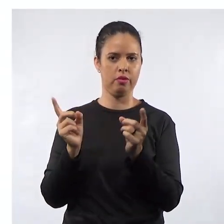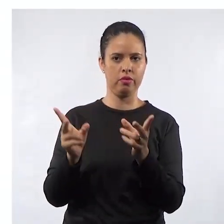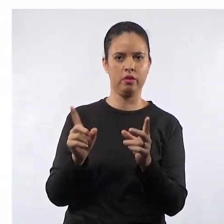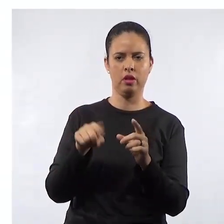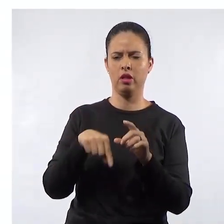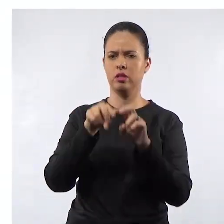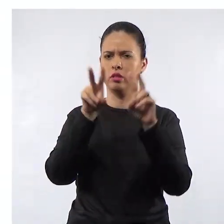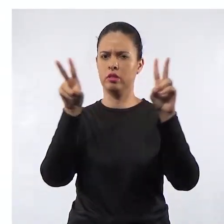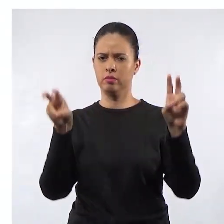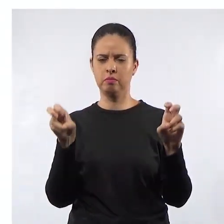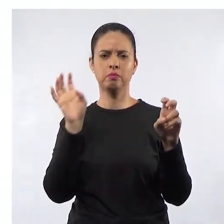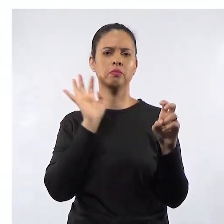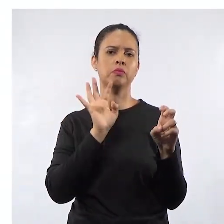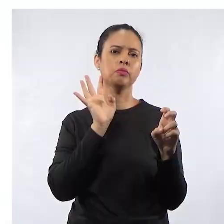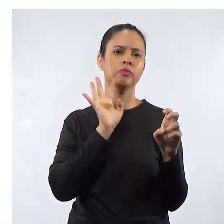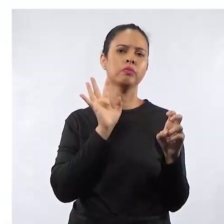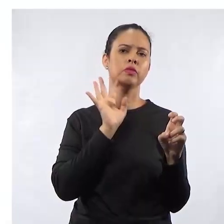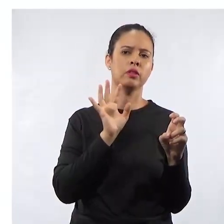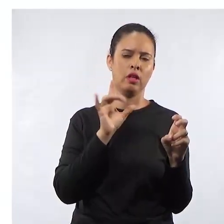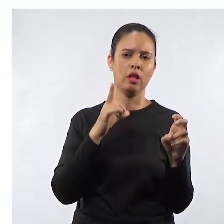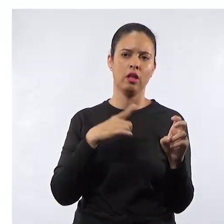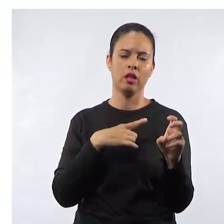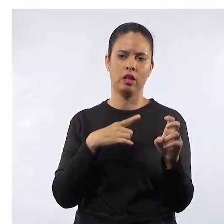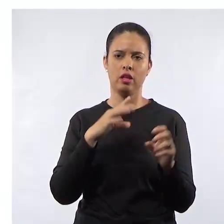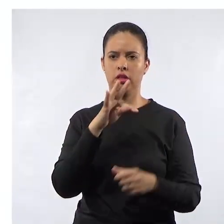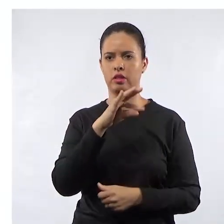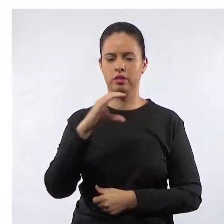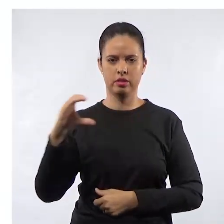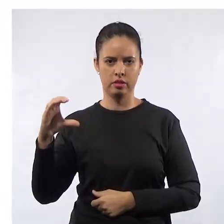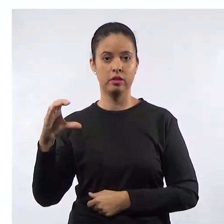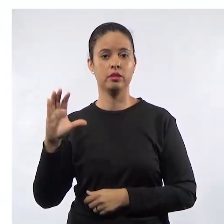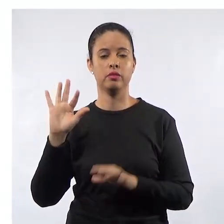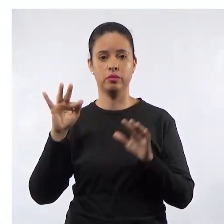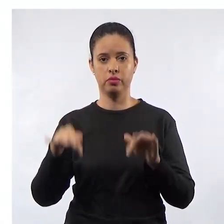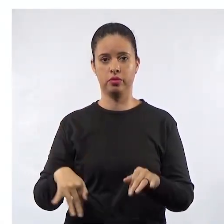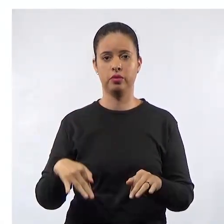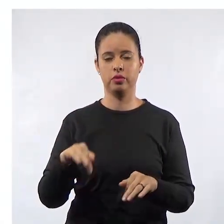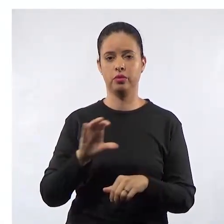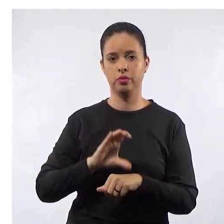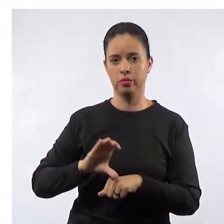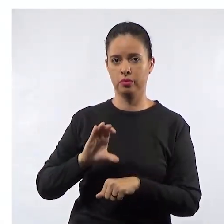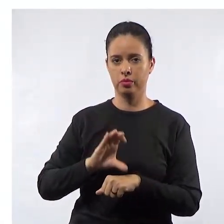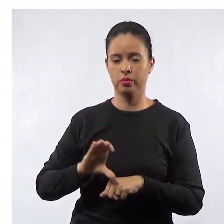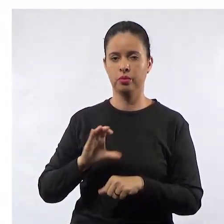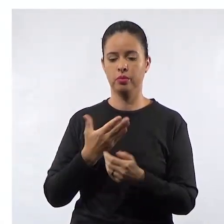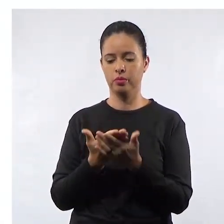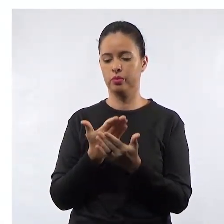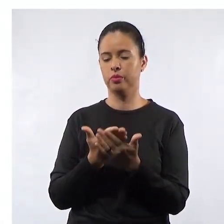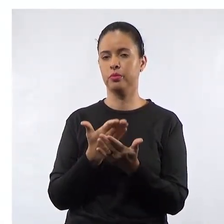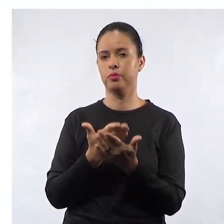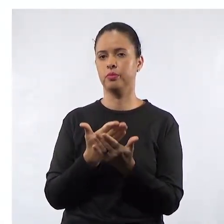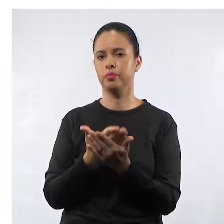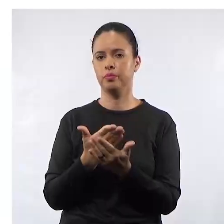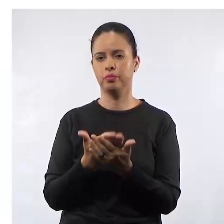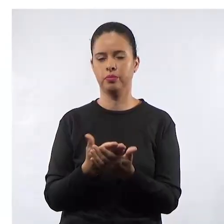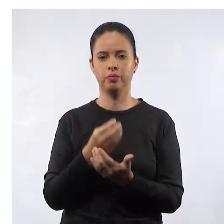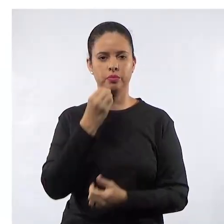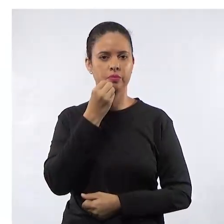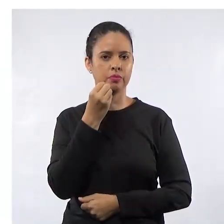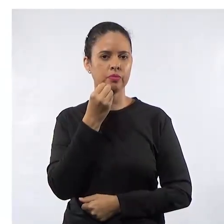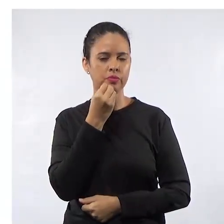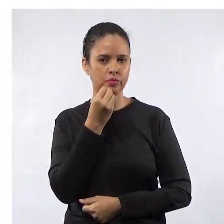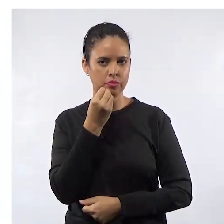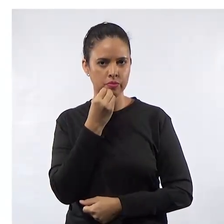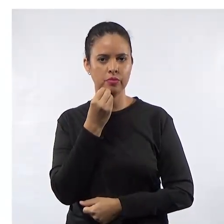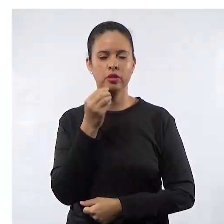de consumo, tá? Isso aqui é uma temática bem legal, pessoal, para quem quiser trabalhar aí no TCC aí no final do curso. É bem legal, tá? Estudar